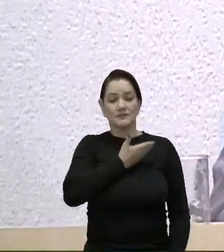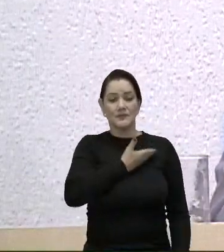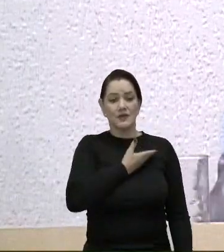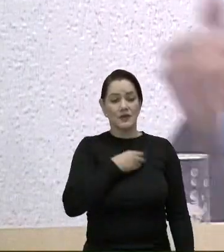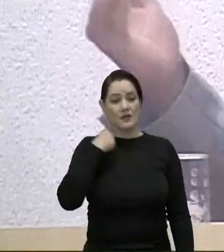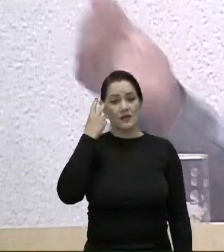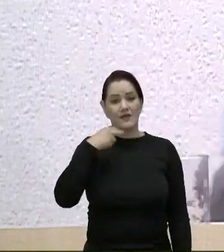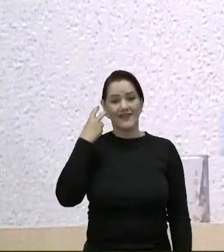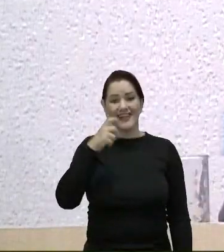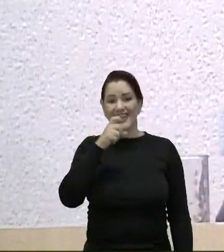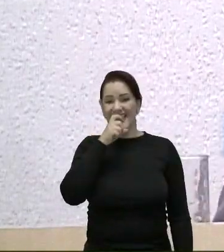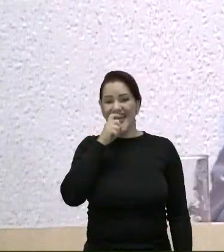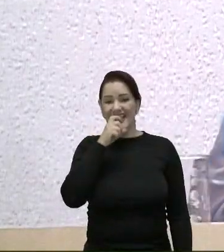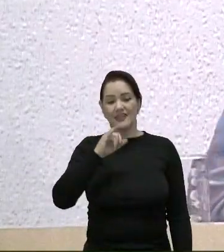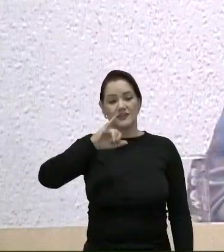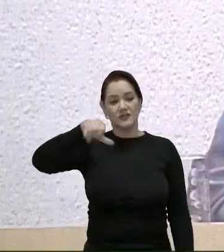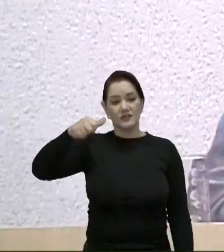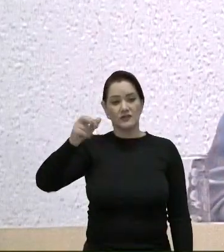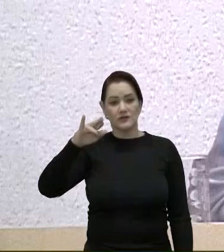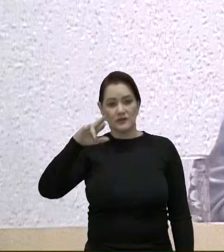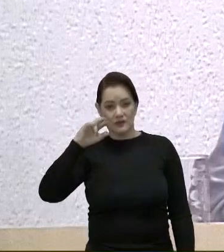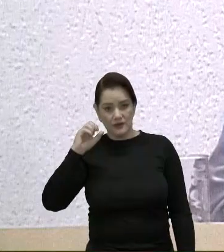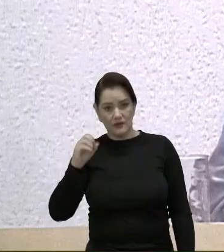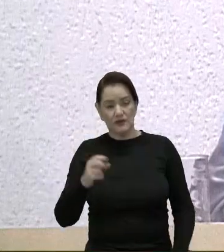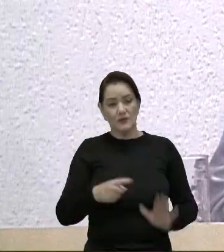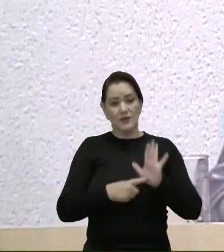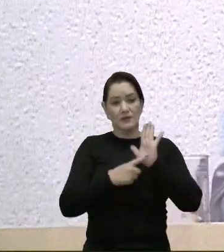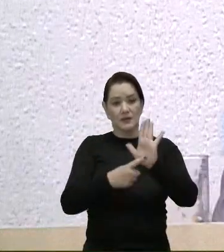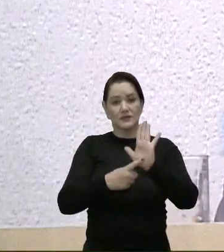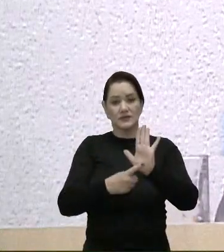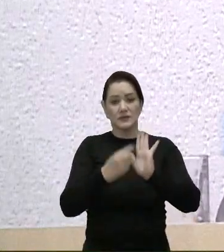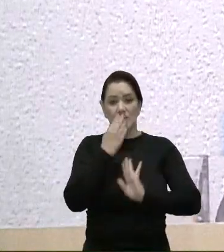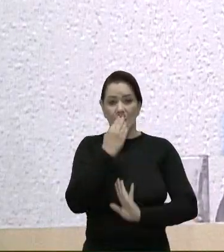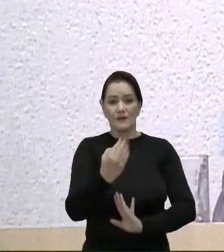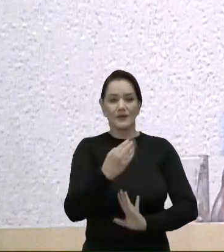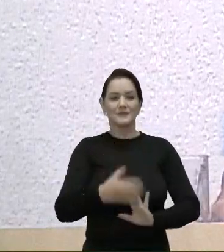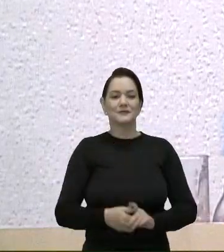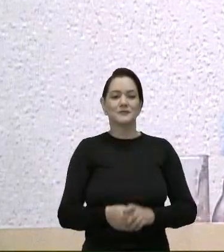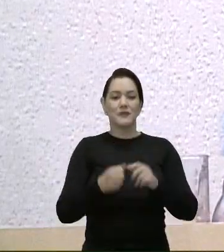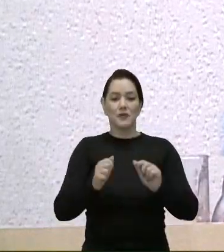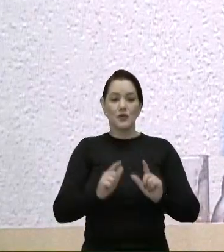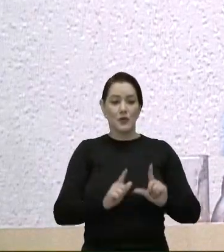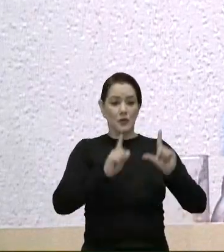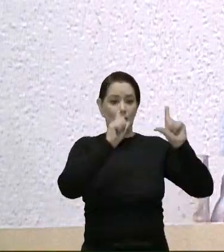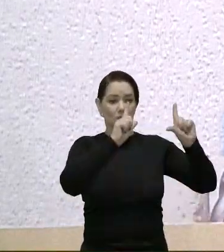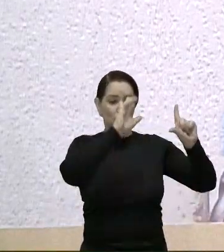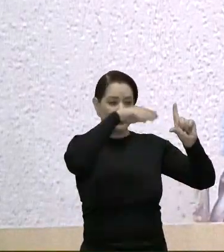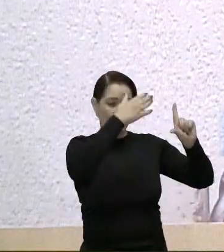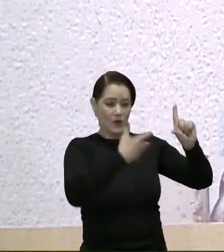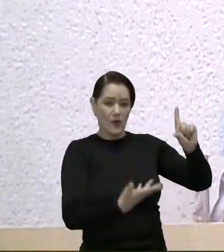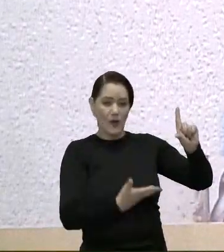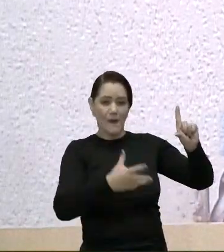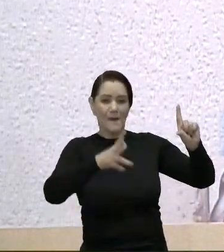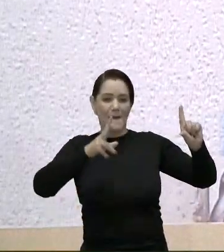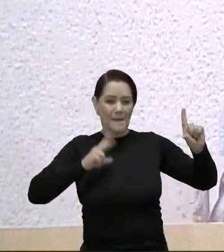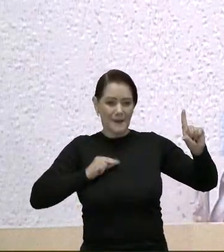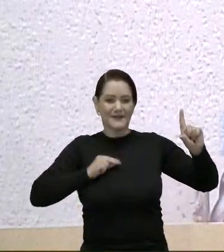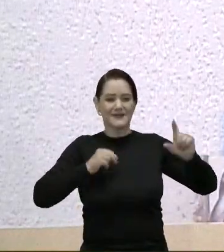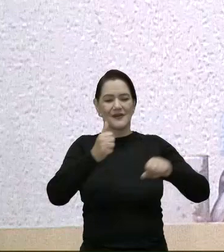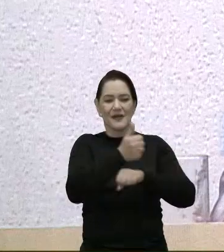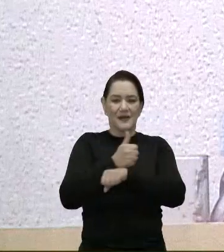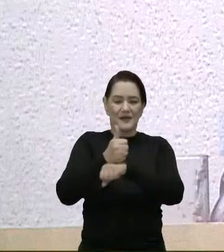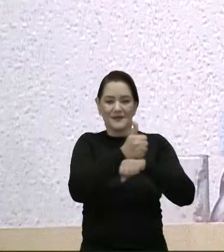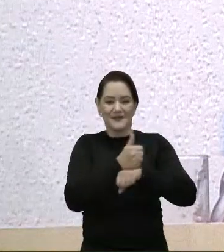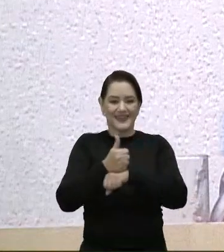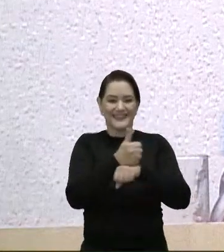Dentinho, o meu amigo Jairo, para se apresentar ali na frente, para poder entregar o diploma de honra ao mérito aos profissionais do setor